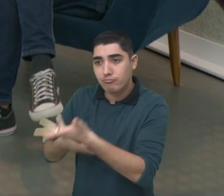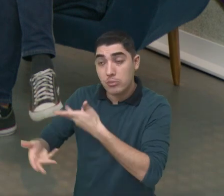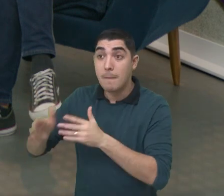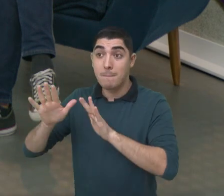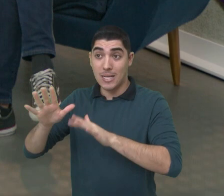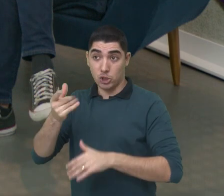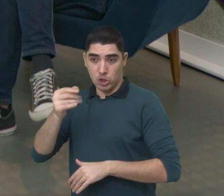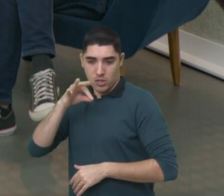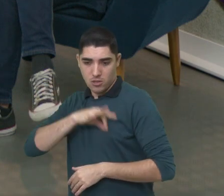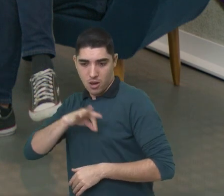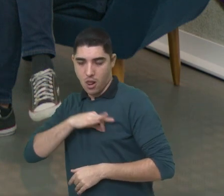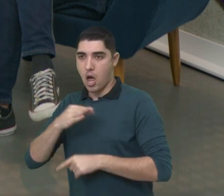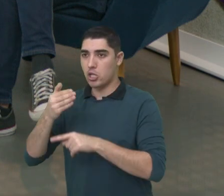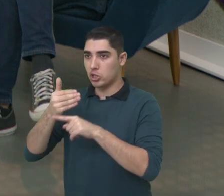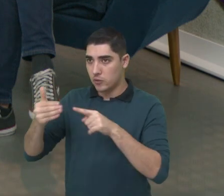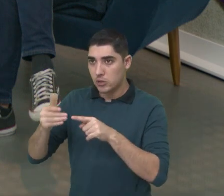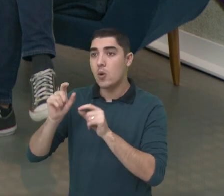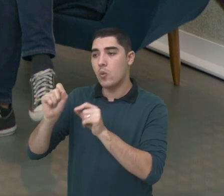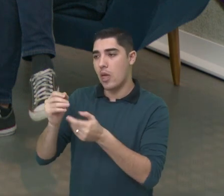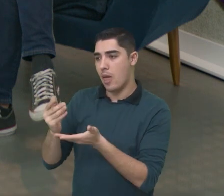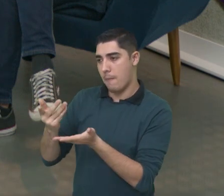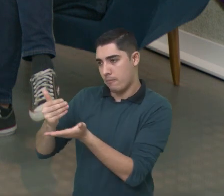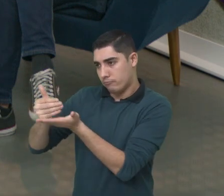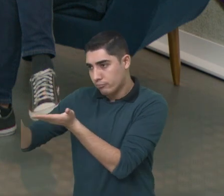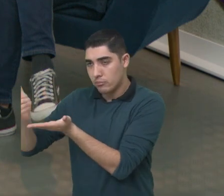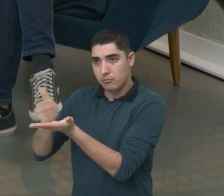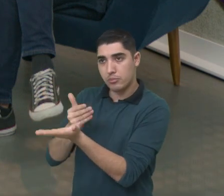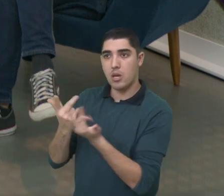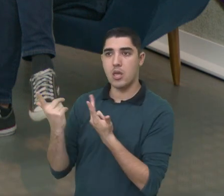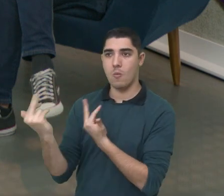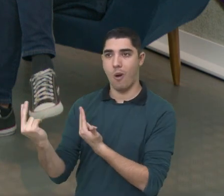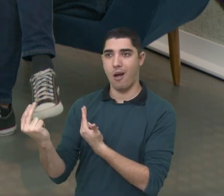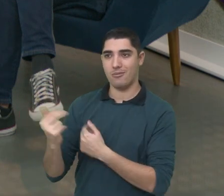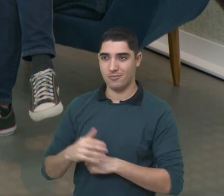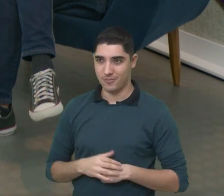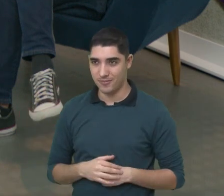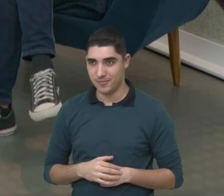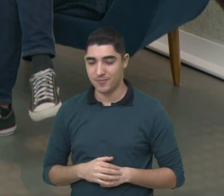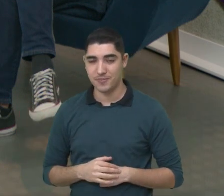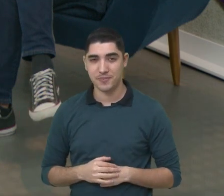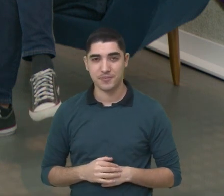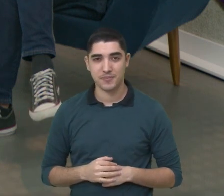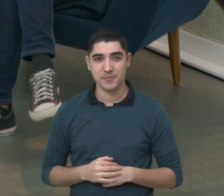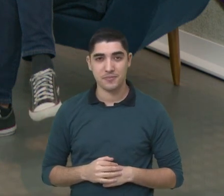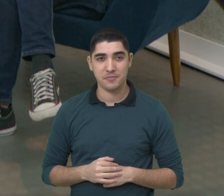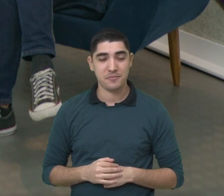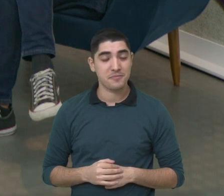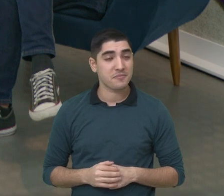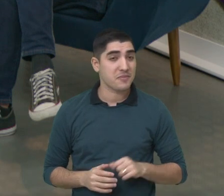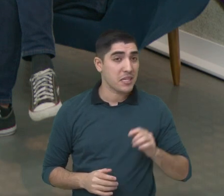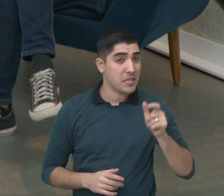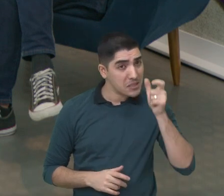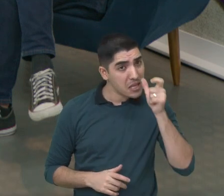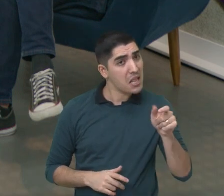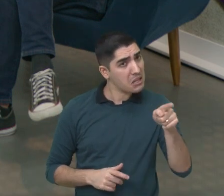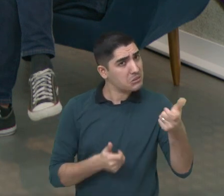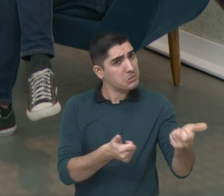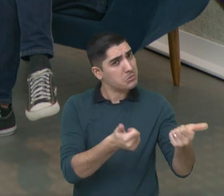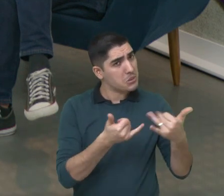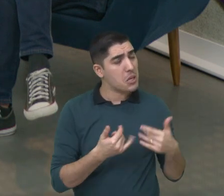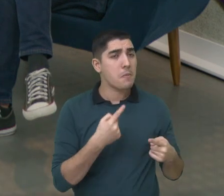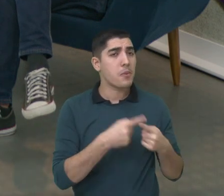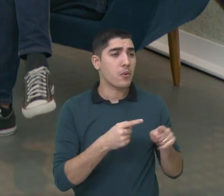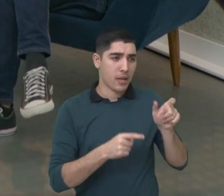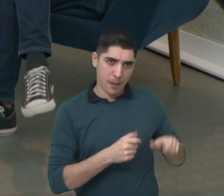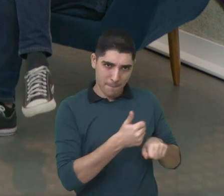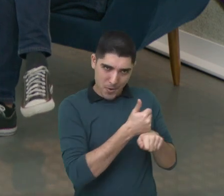ajuda sempre, o comissionamento é dividido entre todos em partes iguais. Ana, interessante você falar